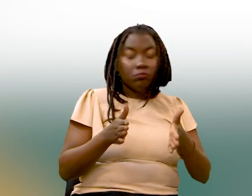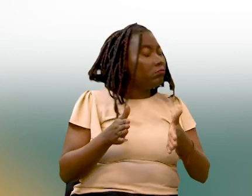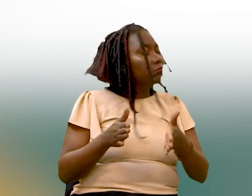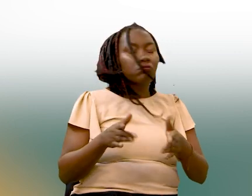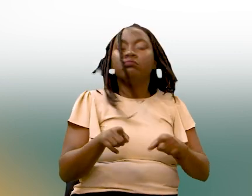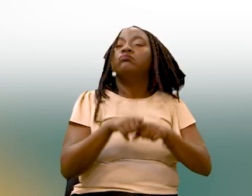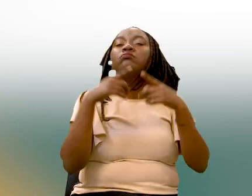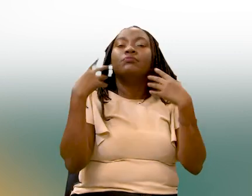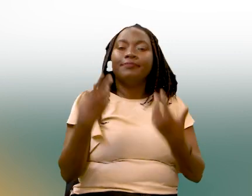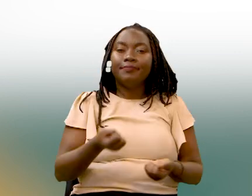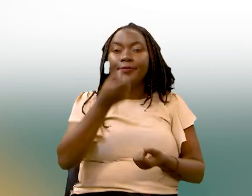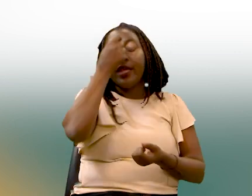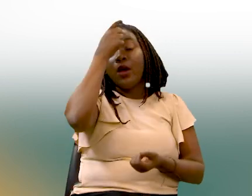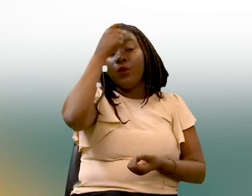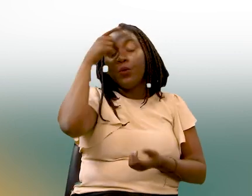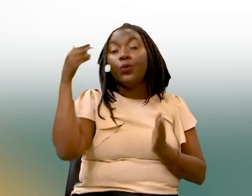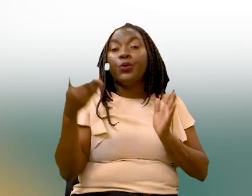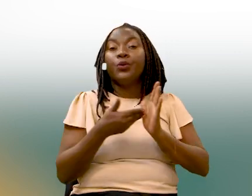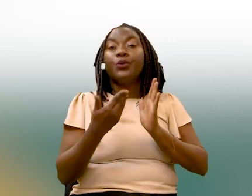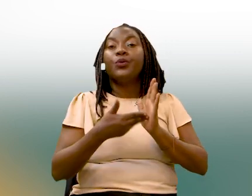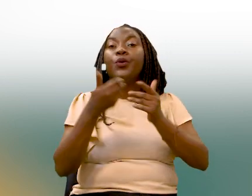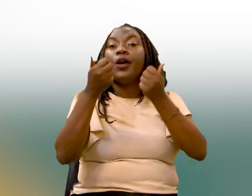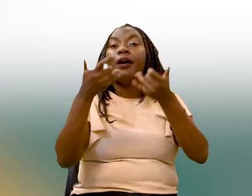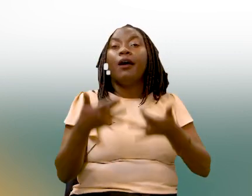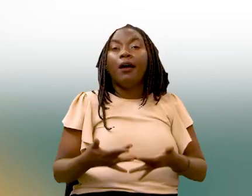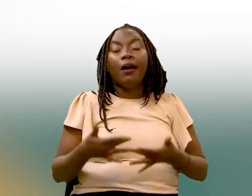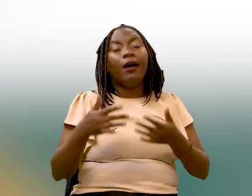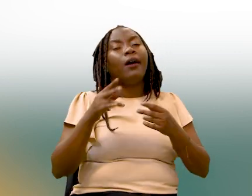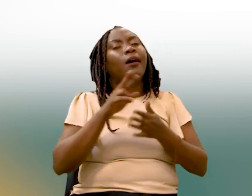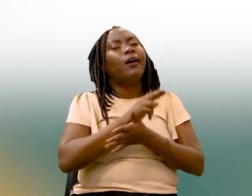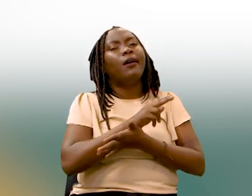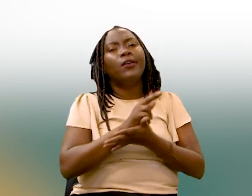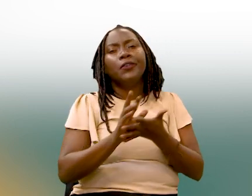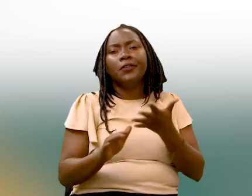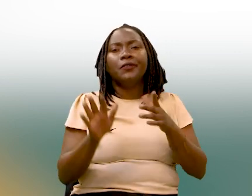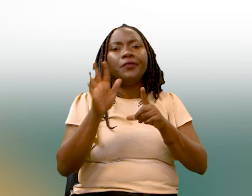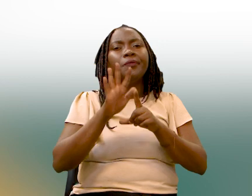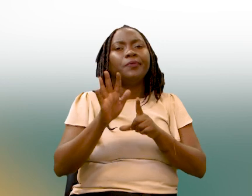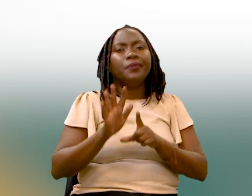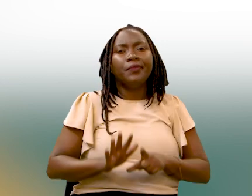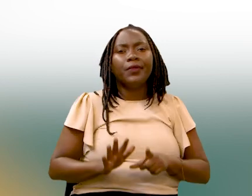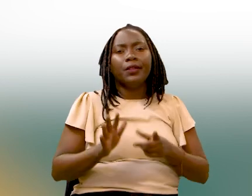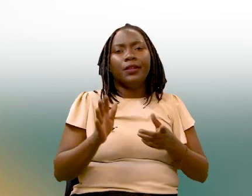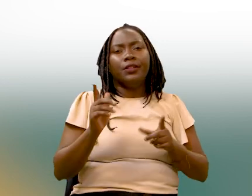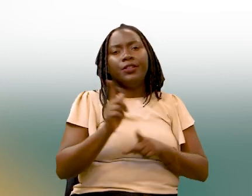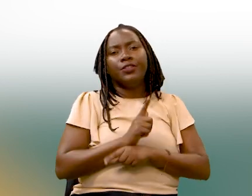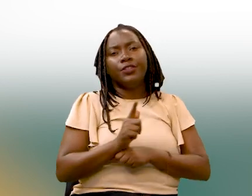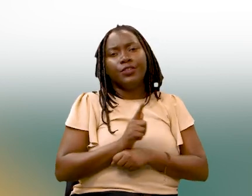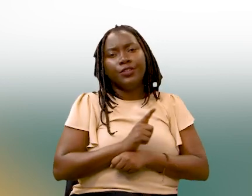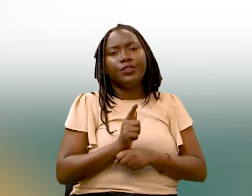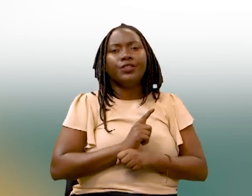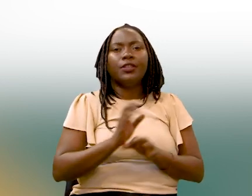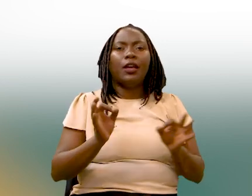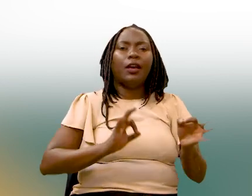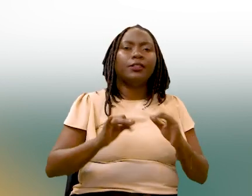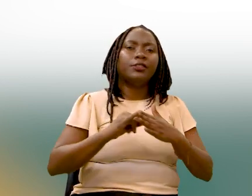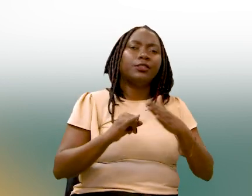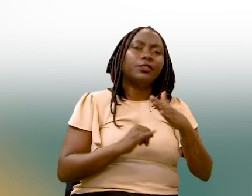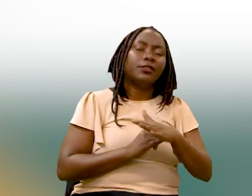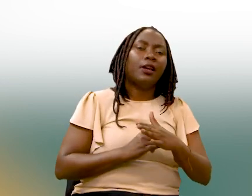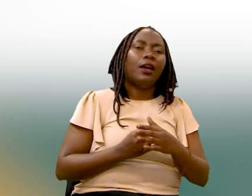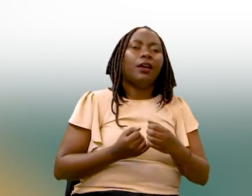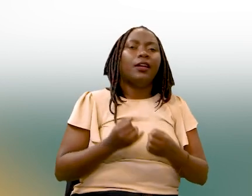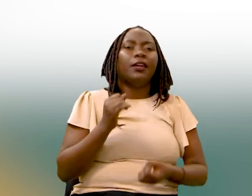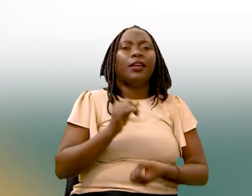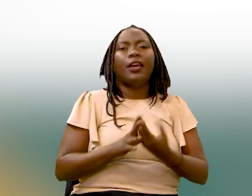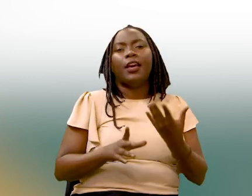mas na recepção da cultura, a obra cobre diversos aspectos da gestão cultural, como os arranjos institucionais,